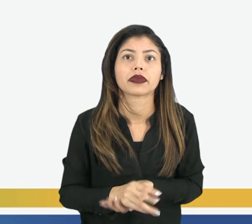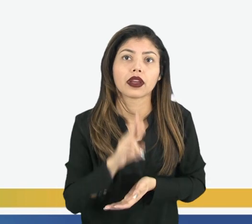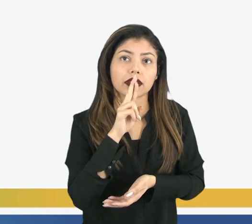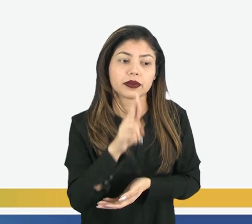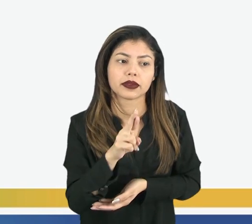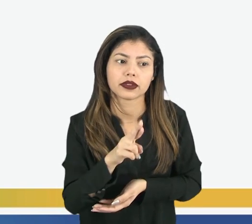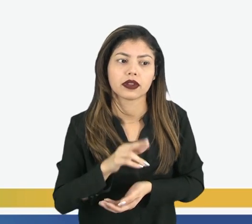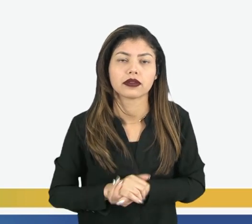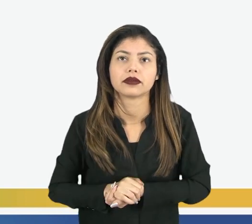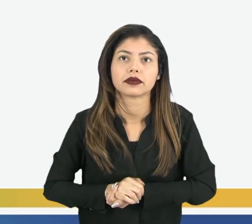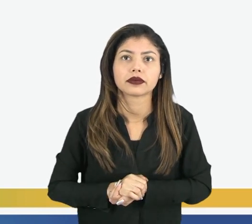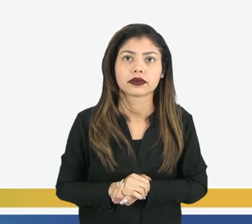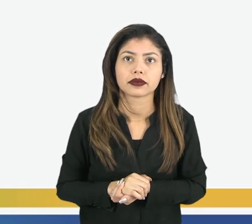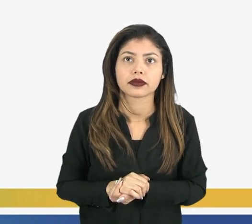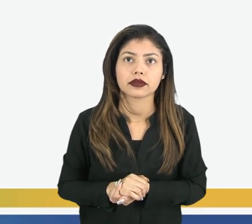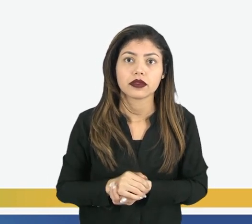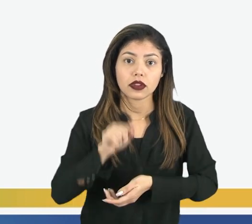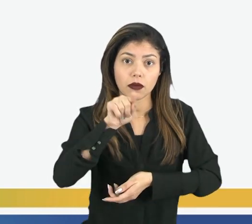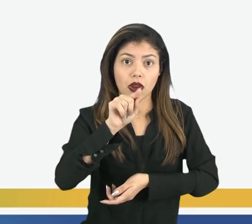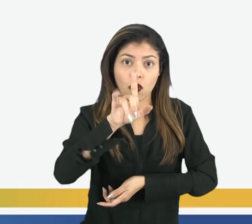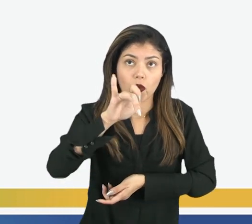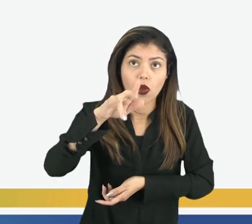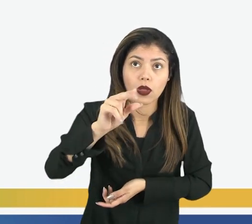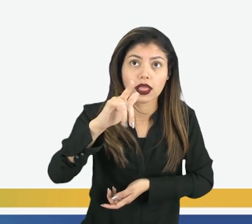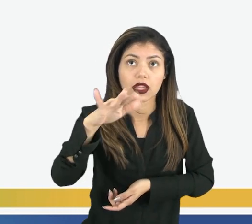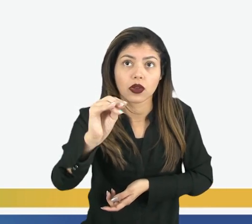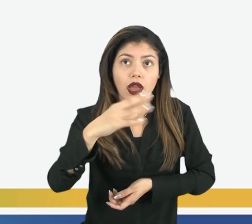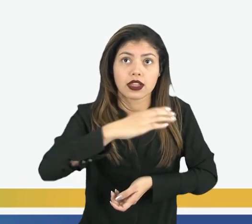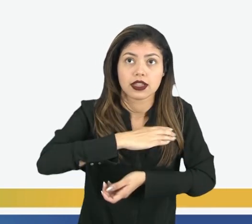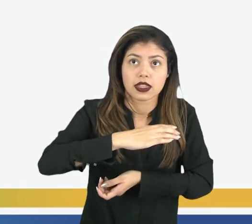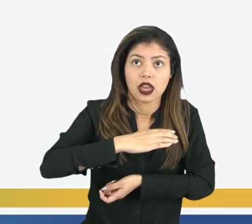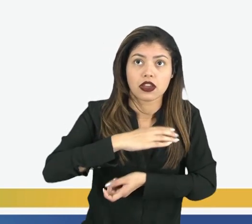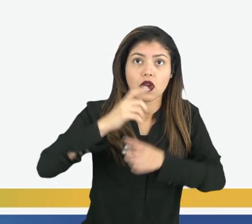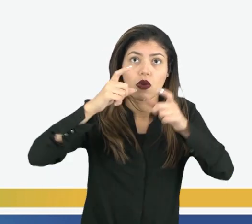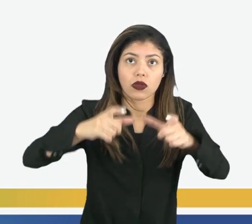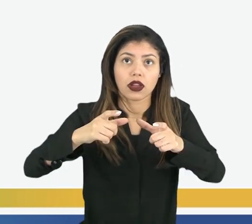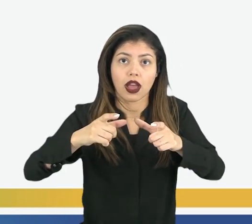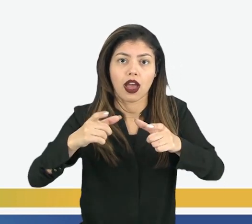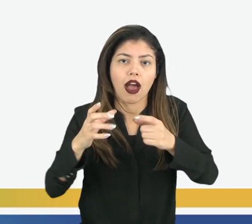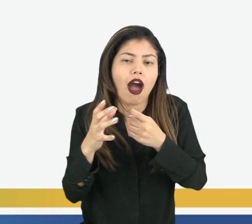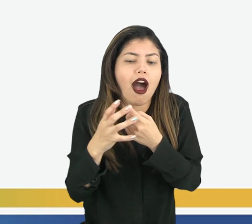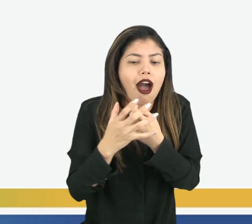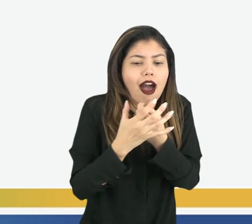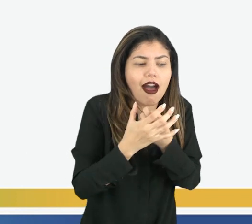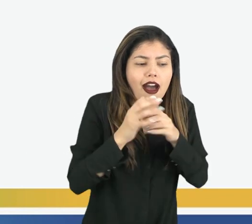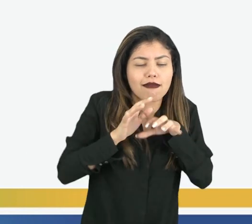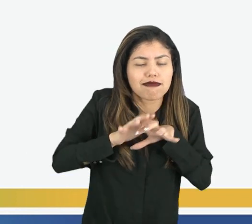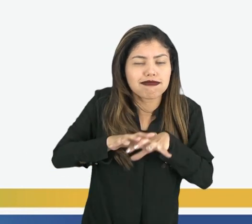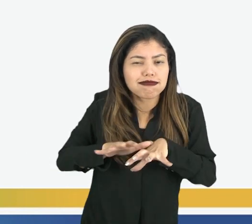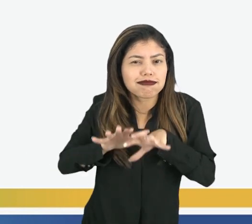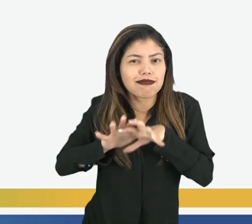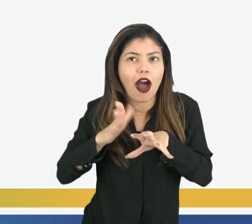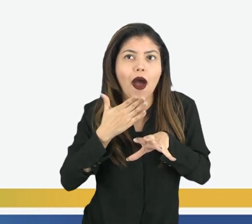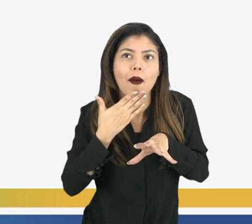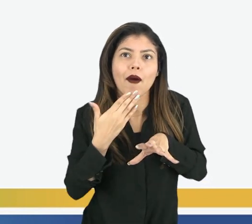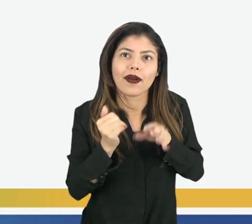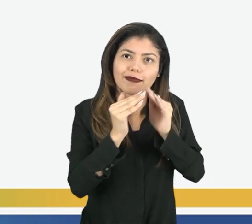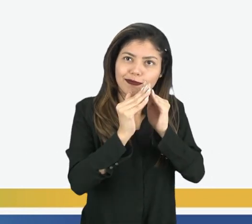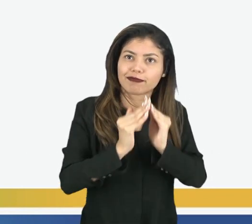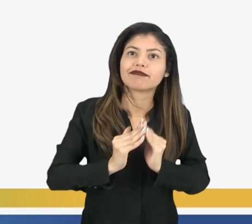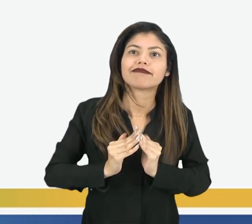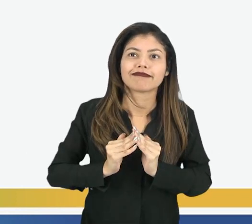Resposta para esta questão. Para o eu lírico, a cidade é um lugar acolhedor, bom para